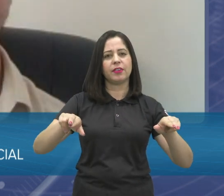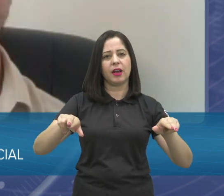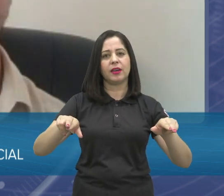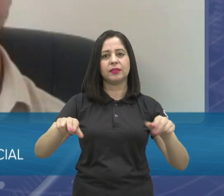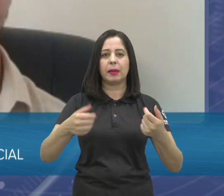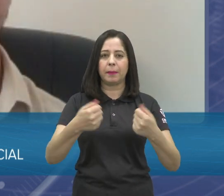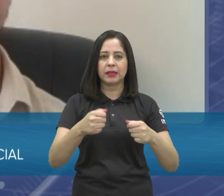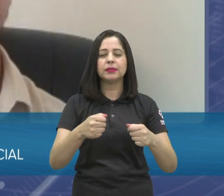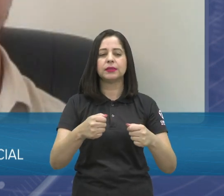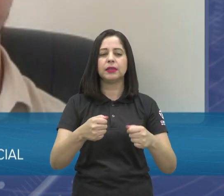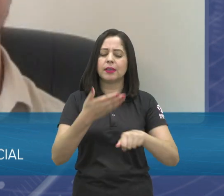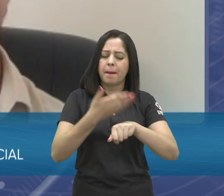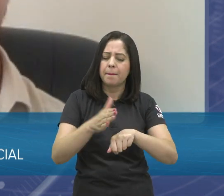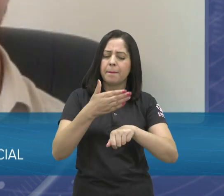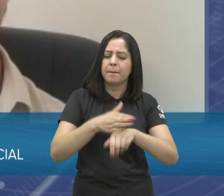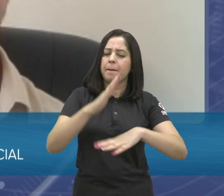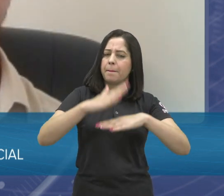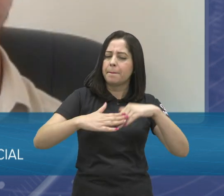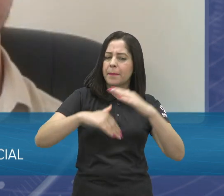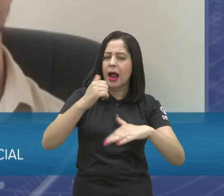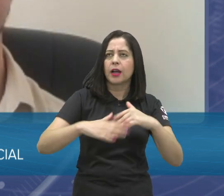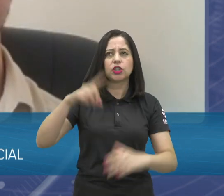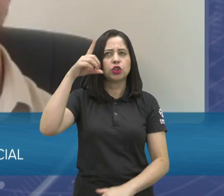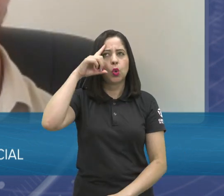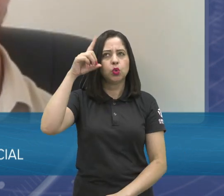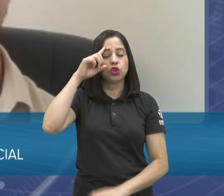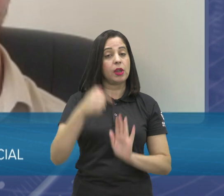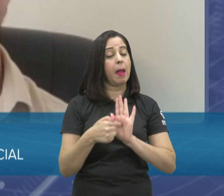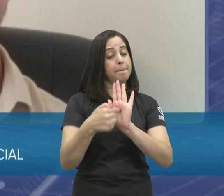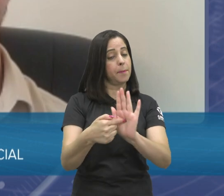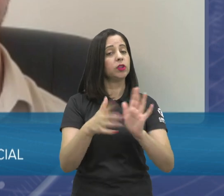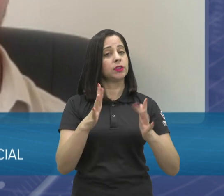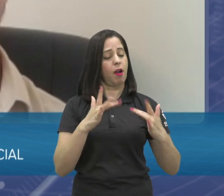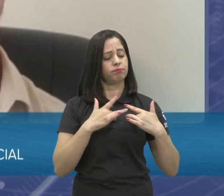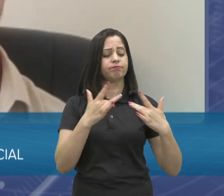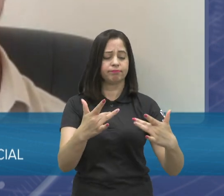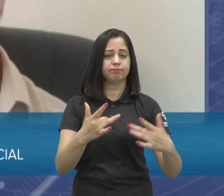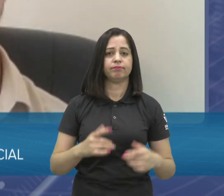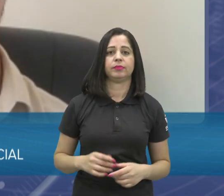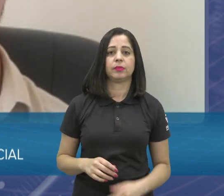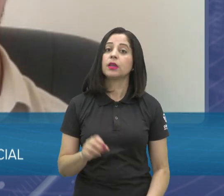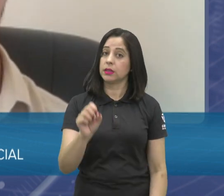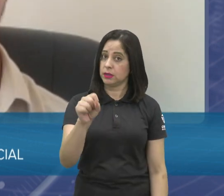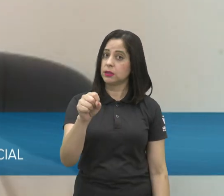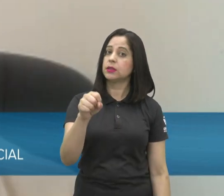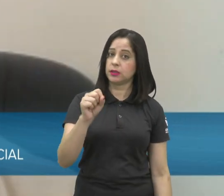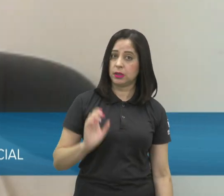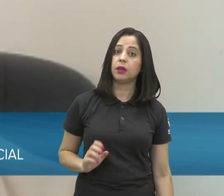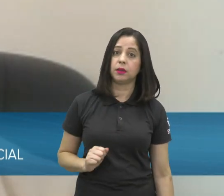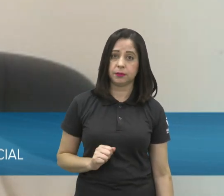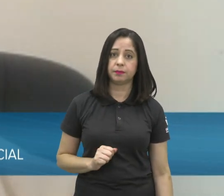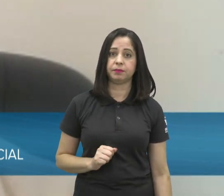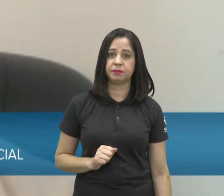são ali lapidadas, né? A gente tem de colocar em prática também gradativamente no nosso dia a dia. Sim,